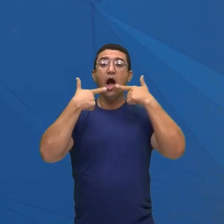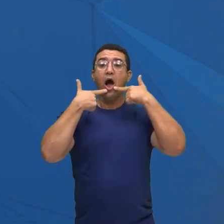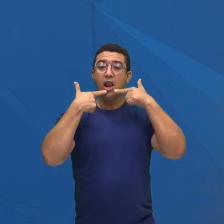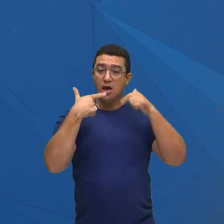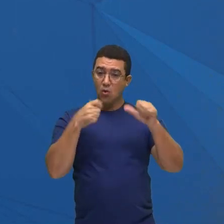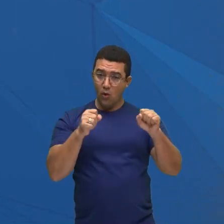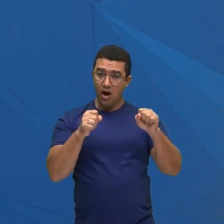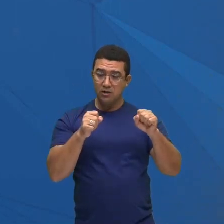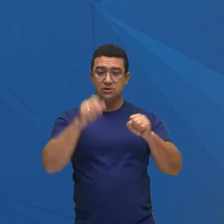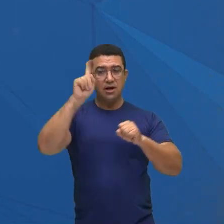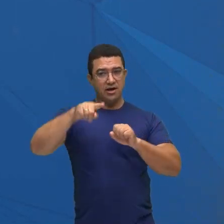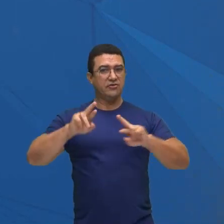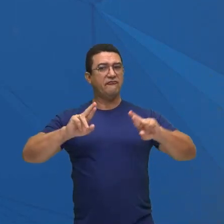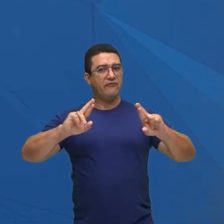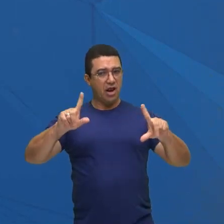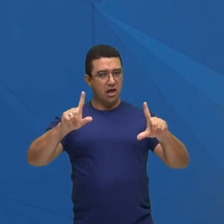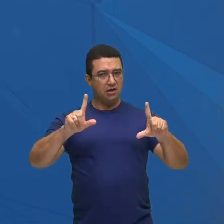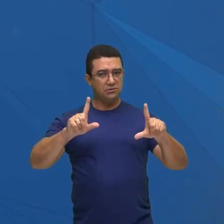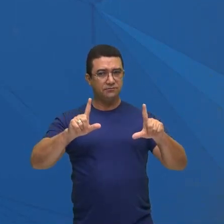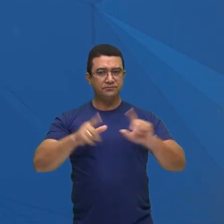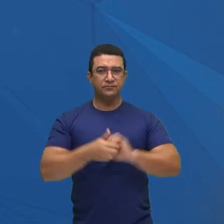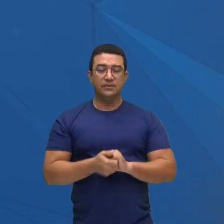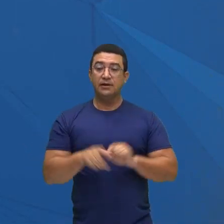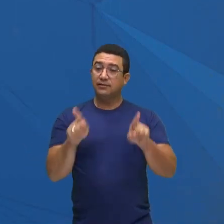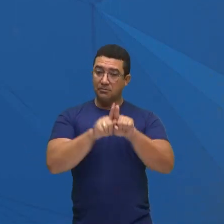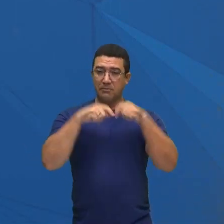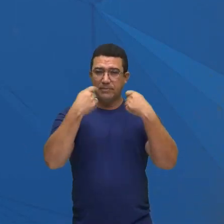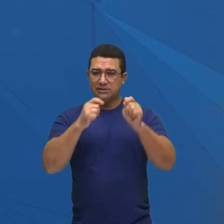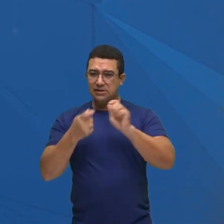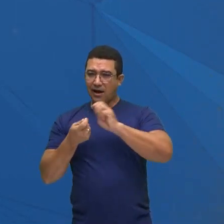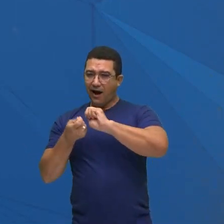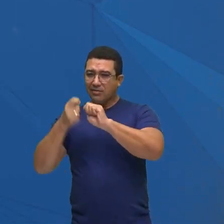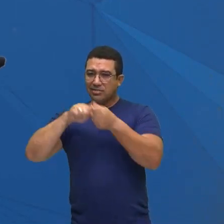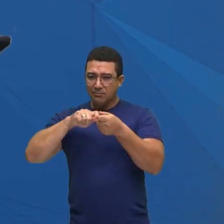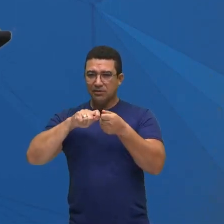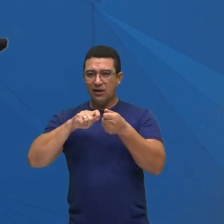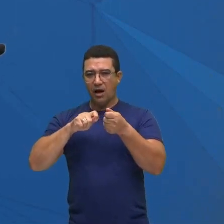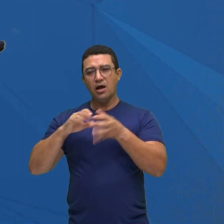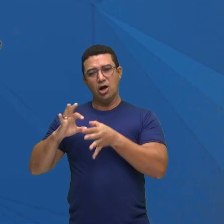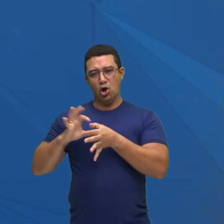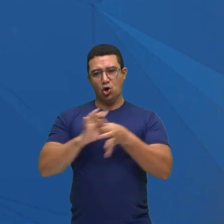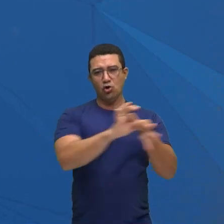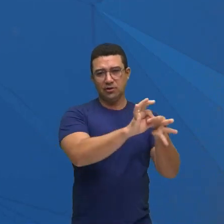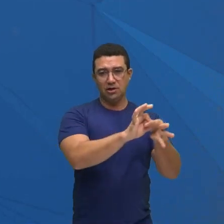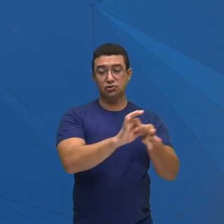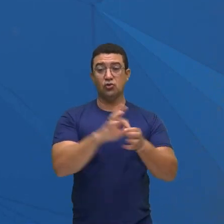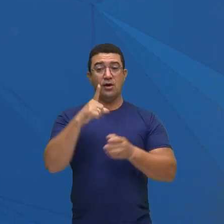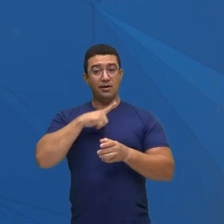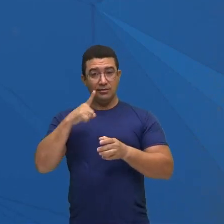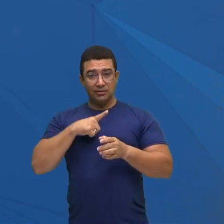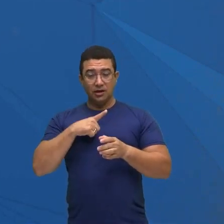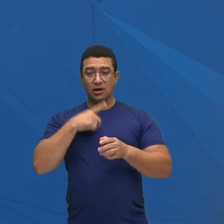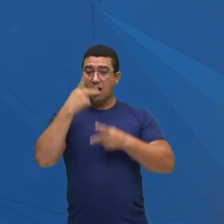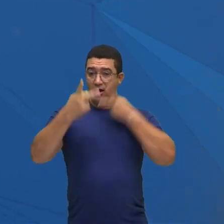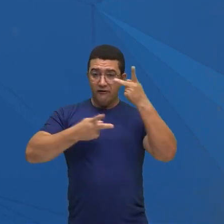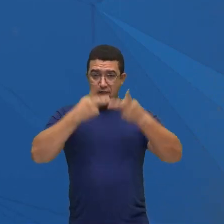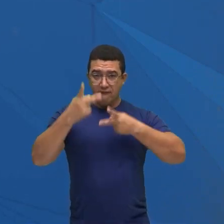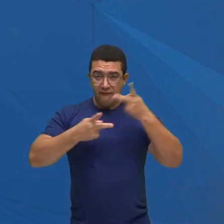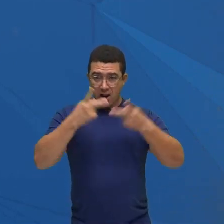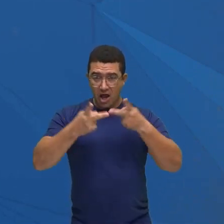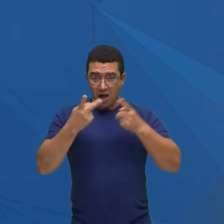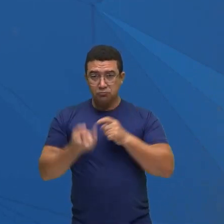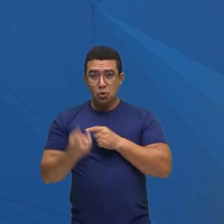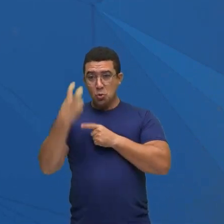normalmente a gente também precisa se adequar a esse contexto e entender que existe essa questão de falar mais